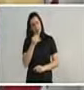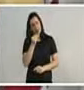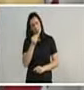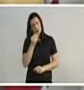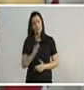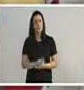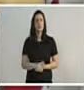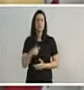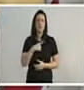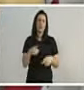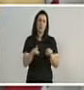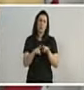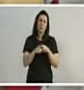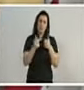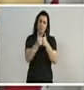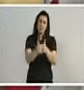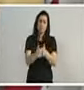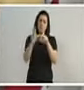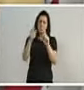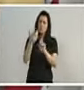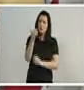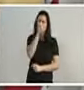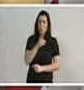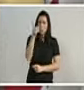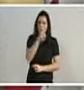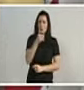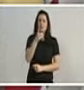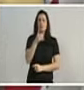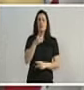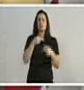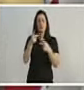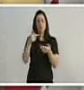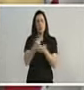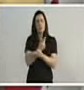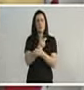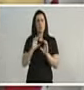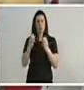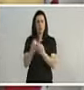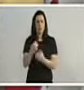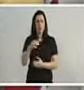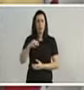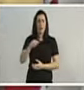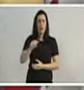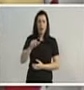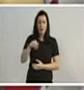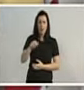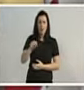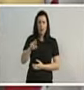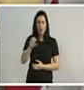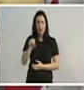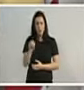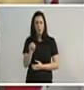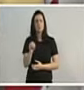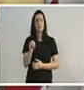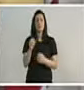tenho também na sequência fotos no domingo prestigiando o evento da comissão da rua mario zeferino transversal da rua irmão bart